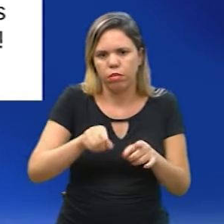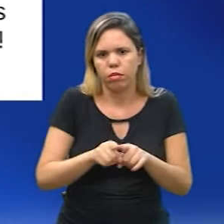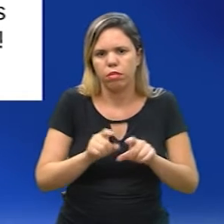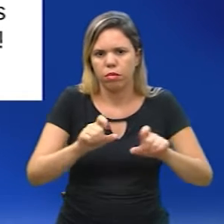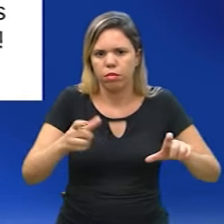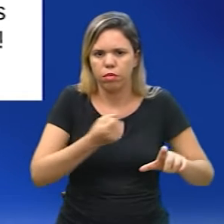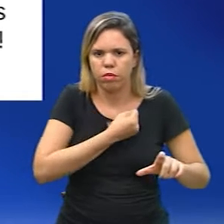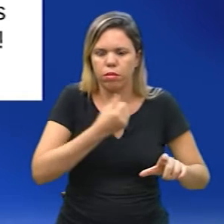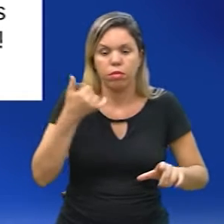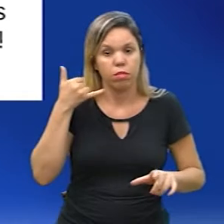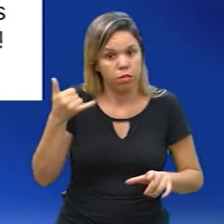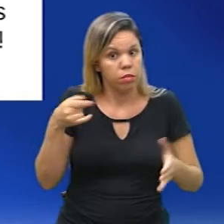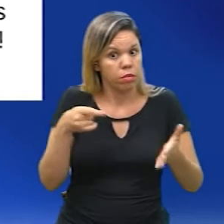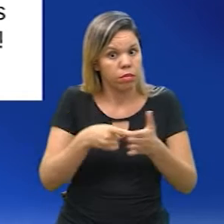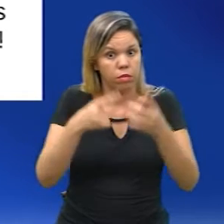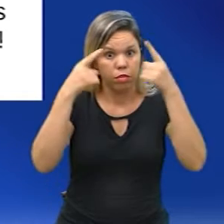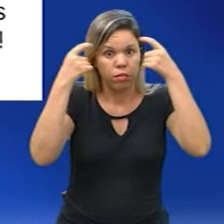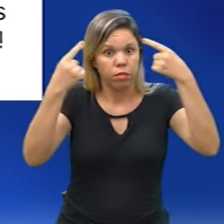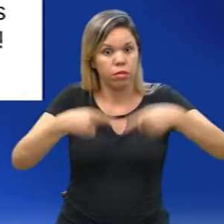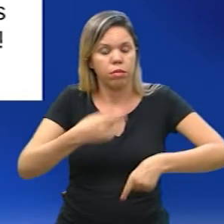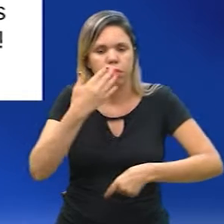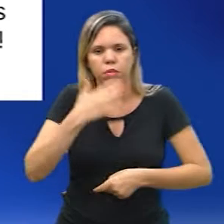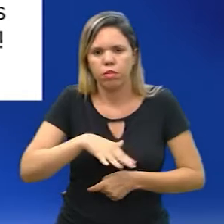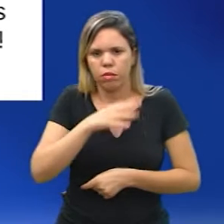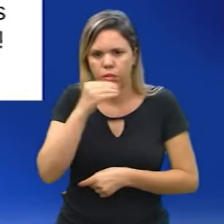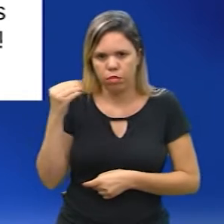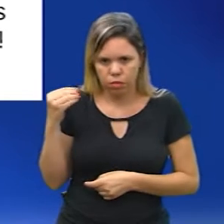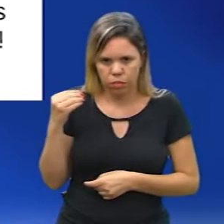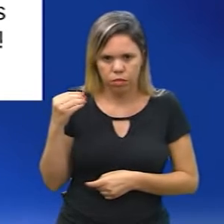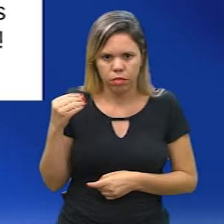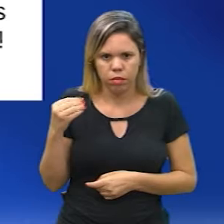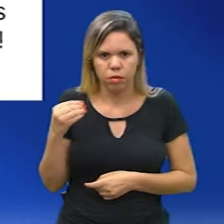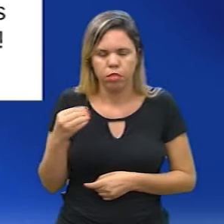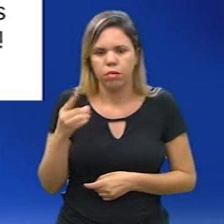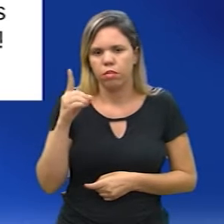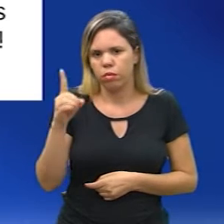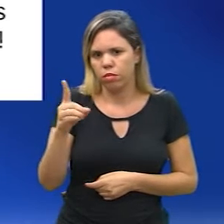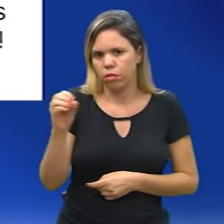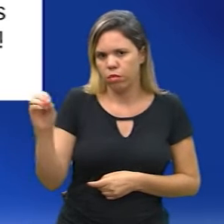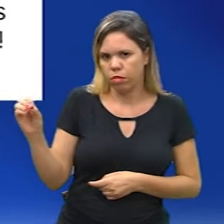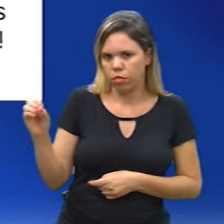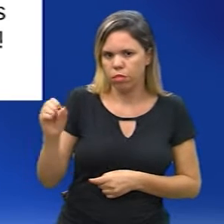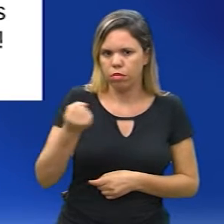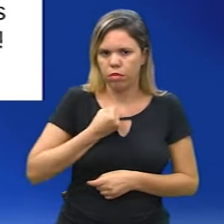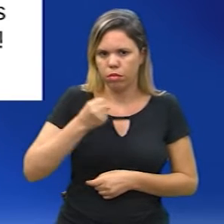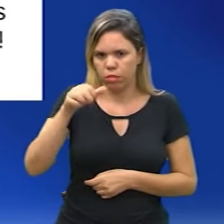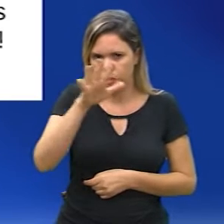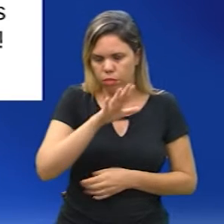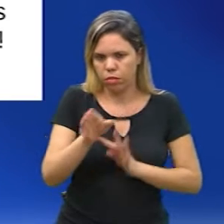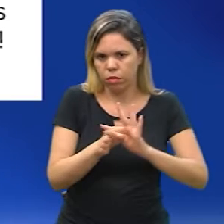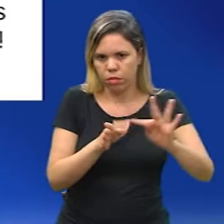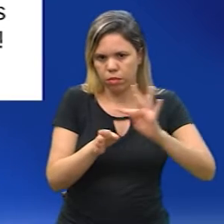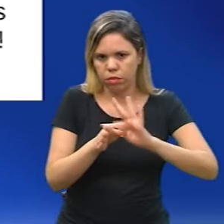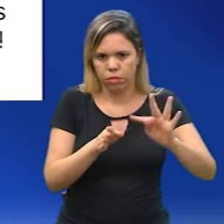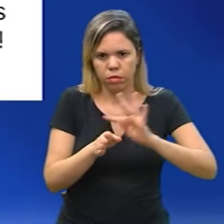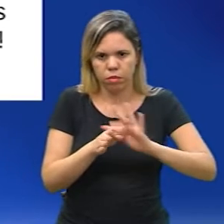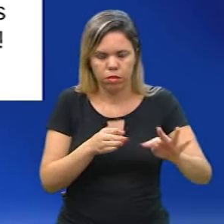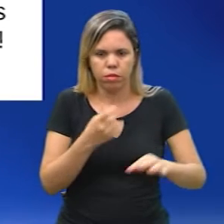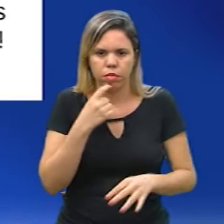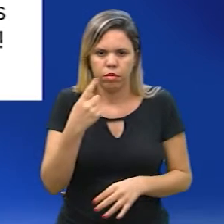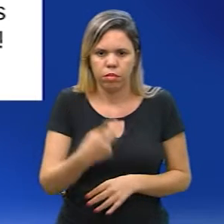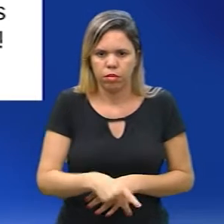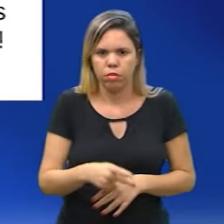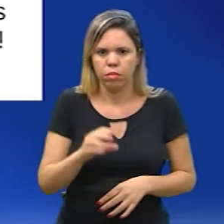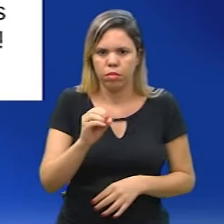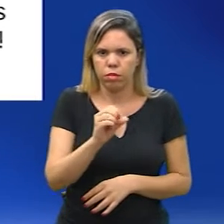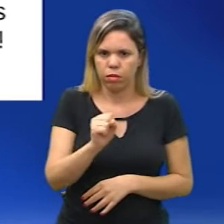devem afixar os números do Disque Denúncia de Violência contra Crianças e Adolescentes, o Disque 100, e o número geral do Conselho Tutelar